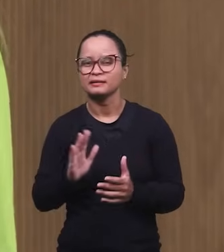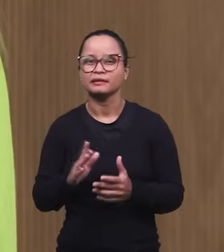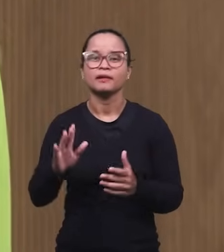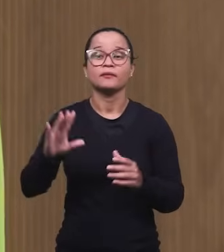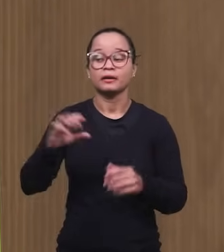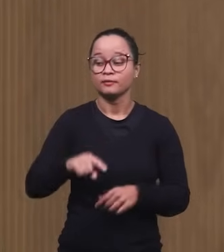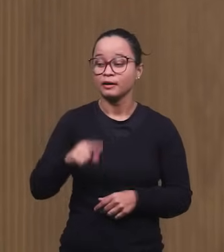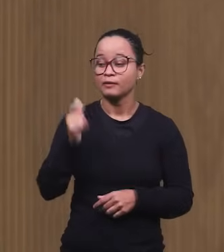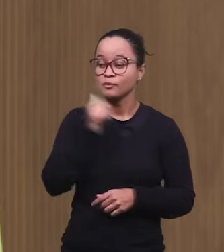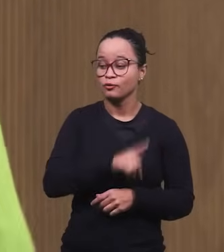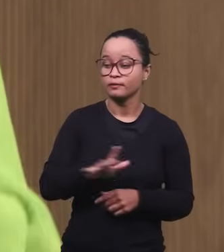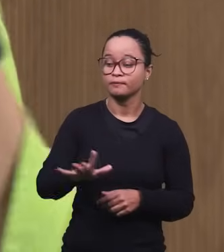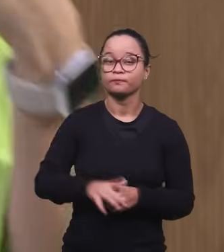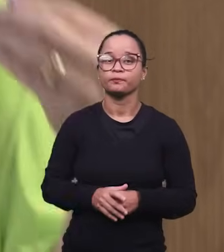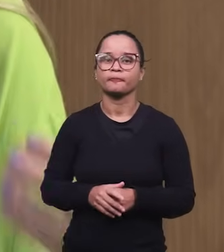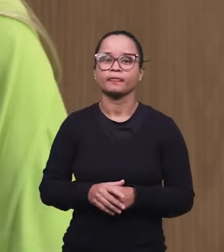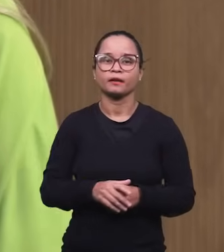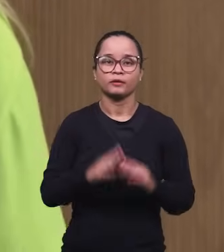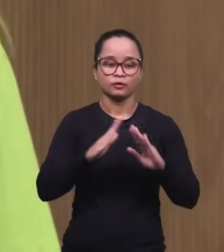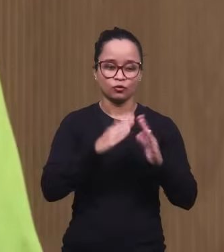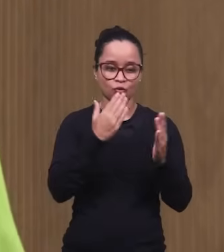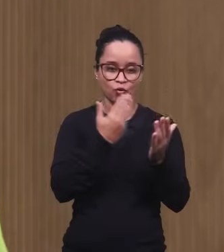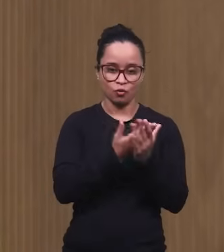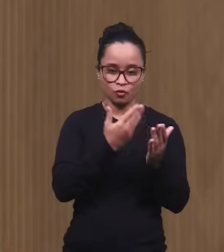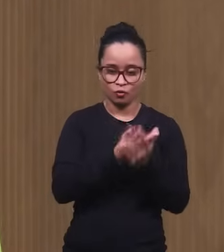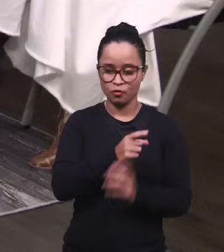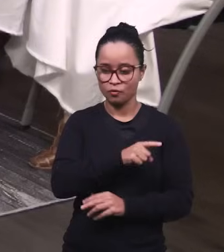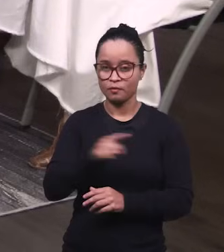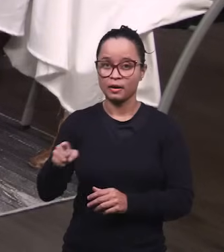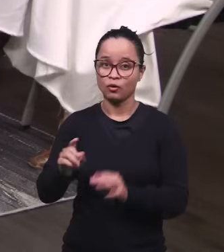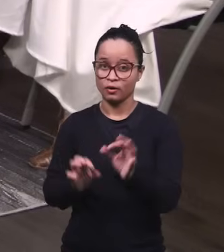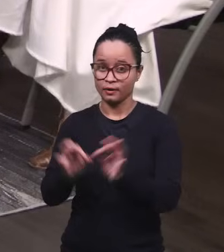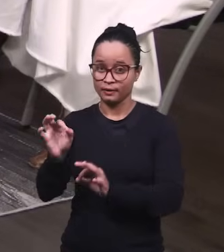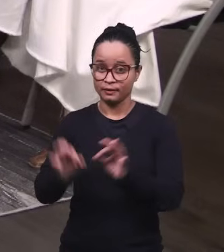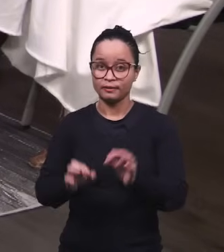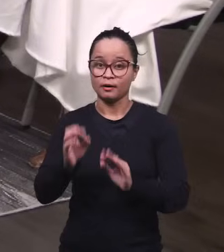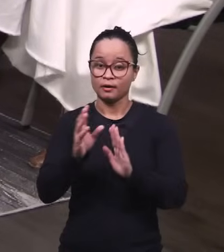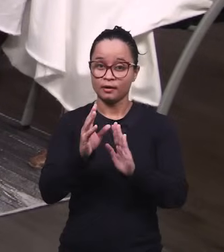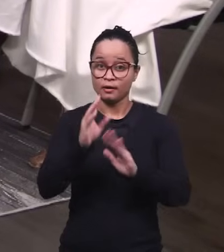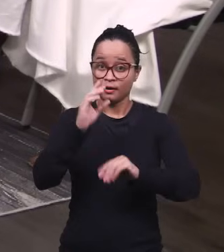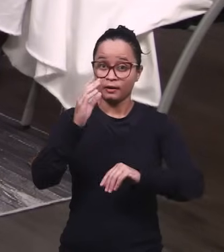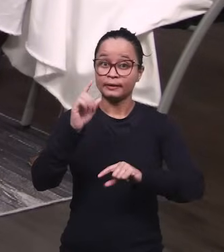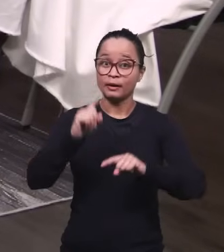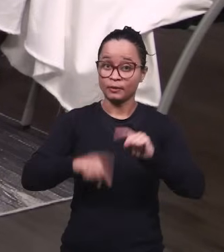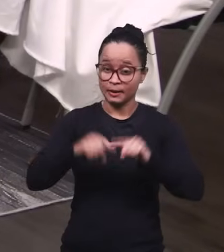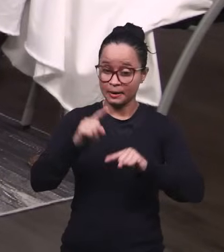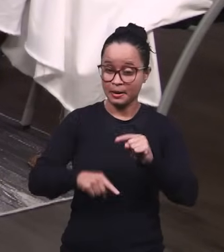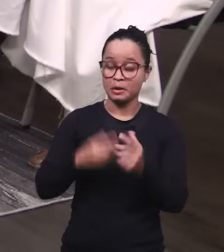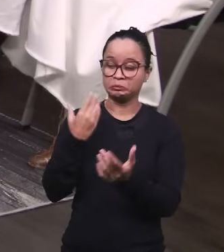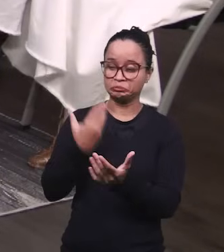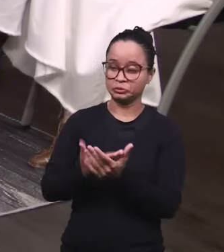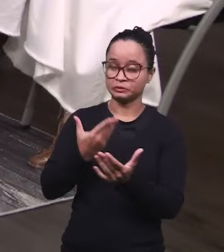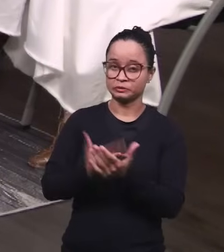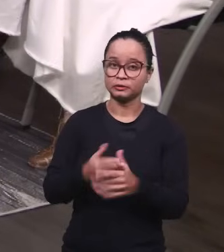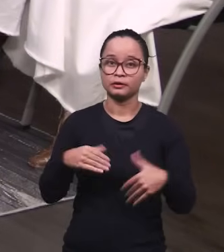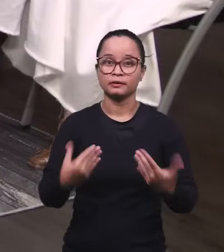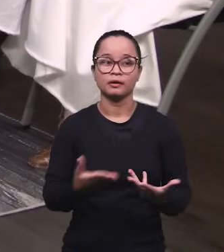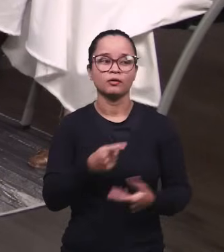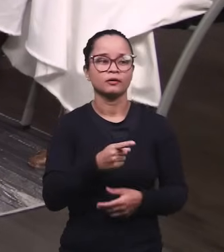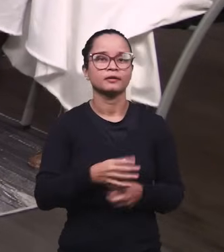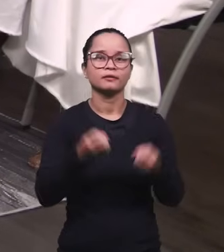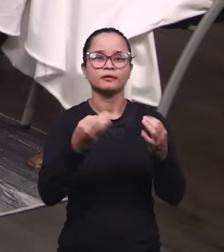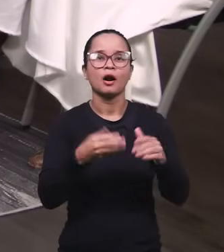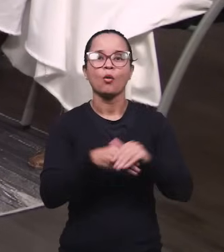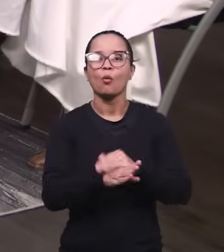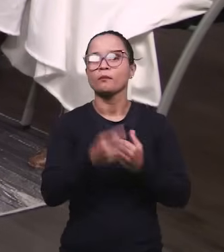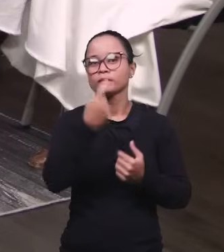embates. Vai virar um hábito na vida da criança. Chegar da escola, organizar o seu material, estudar. Então, o hábito de estudo, como a Gabriele falou aqui,